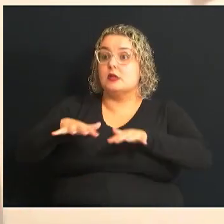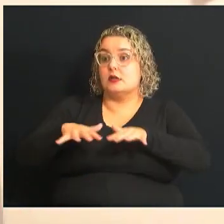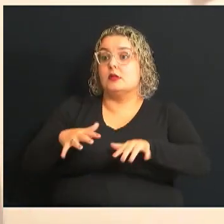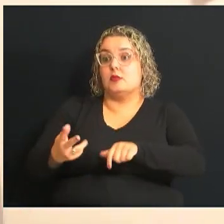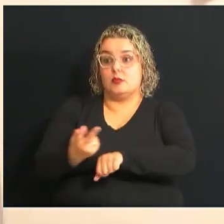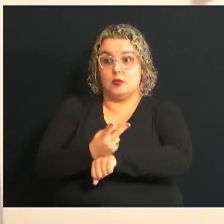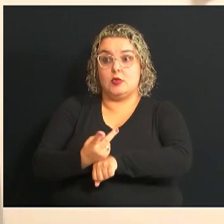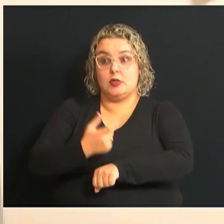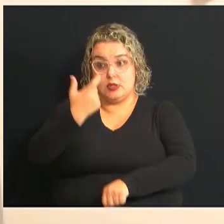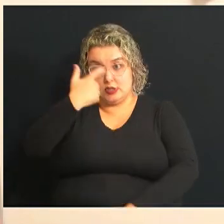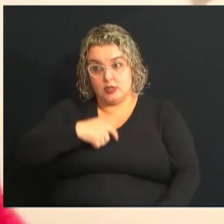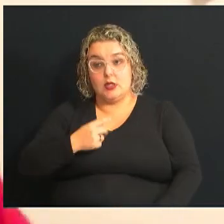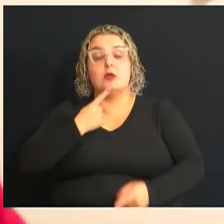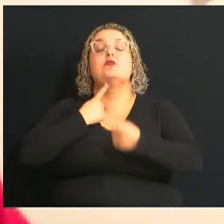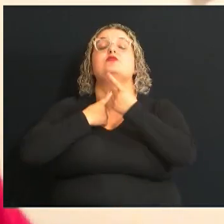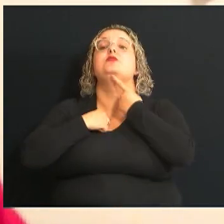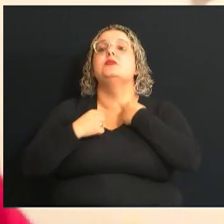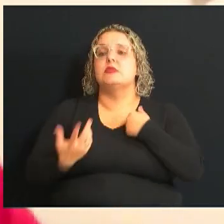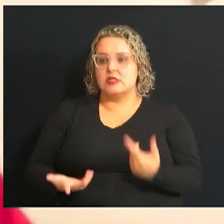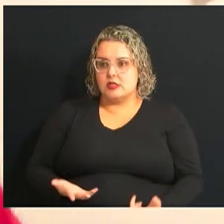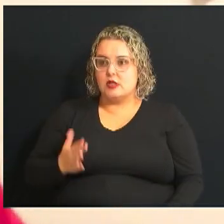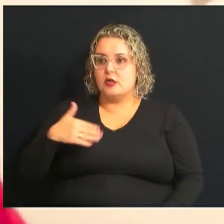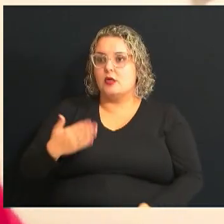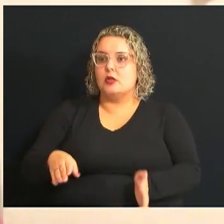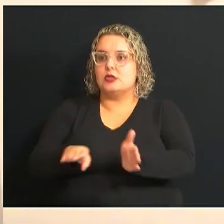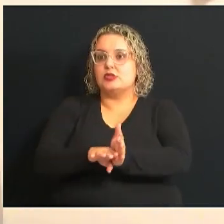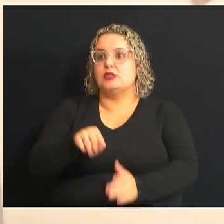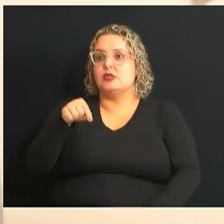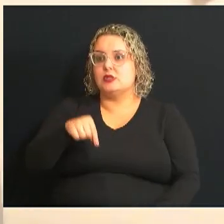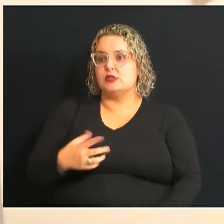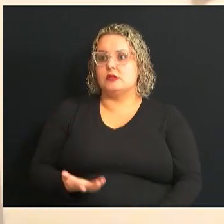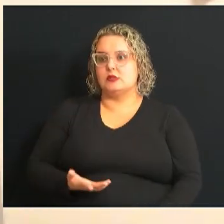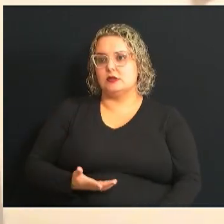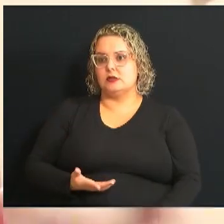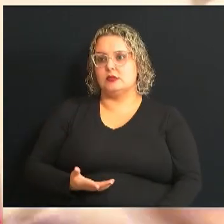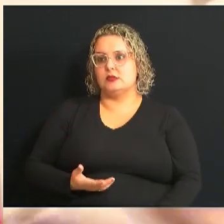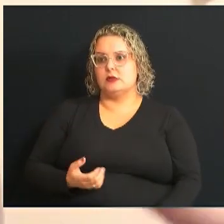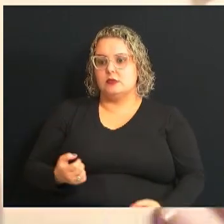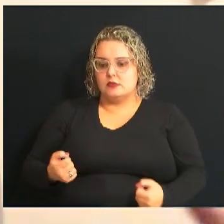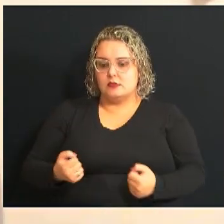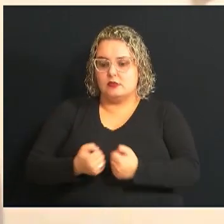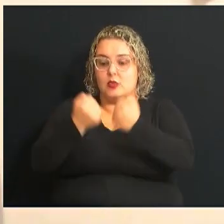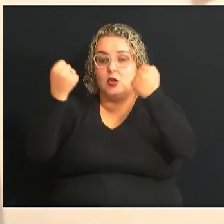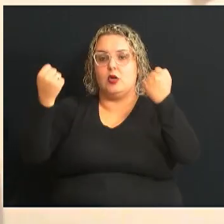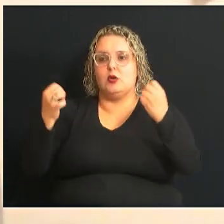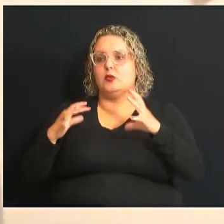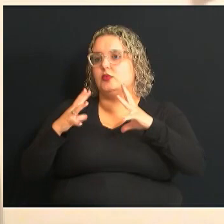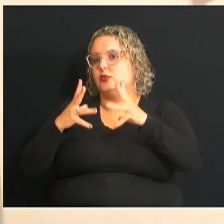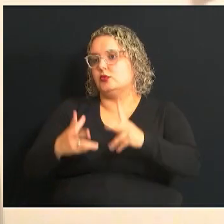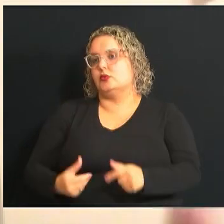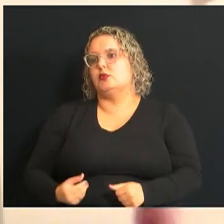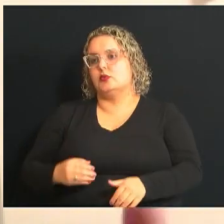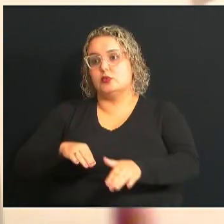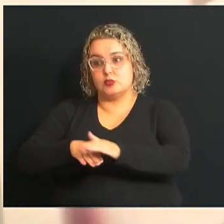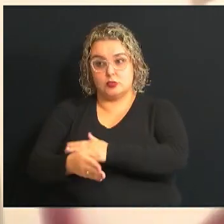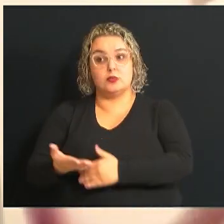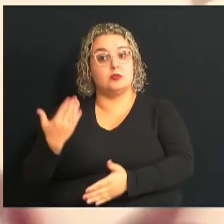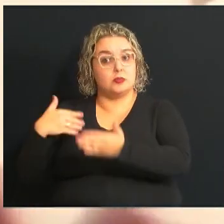eu desejei, mas quando cheguei aqui, foi uma ruptura muito grande com tudo que eu estava acostumada,